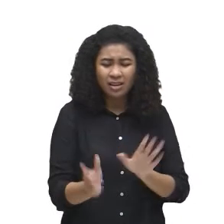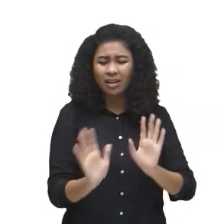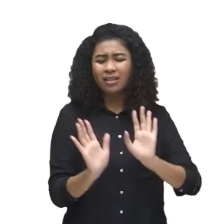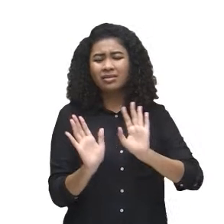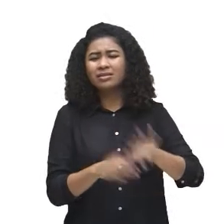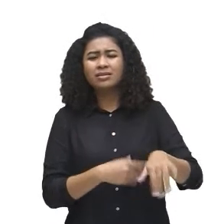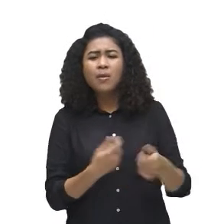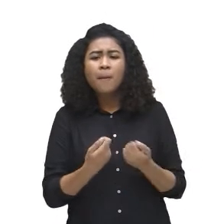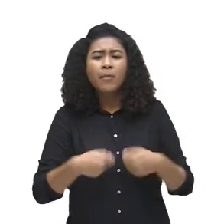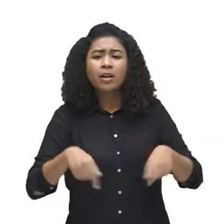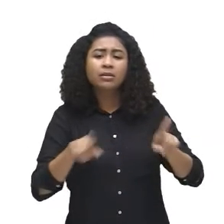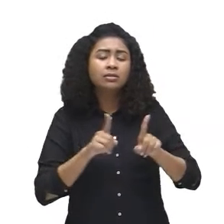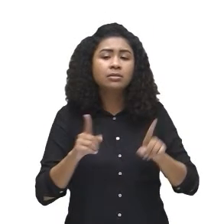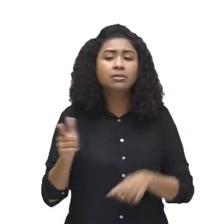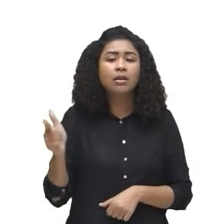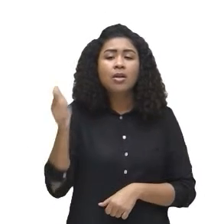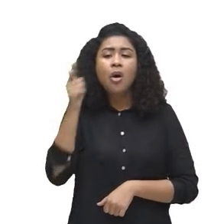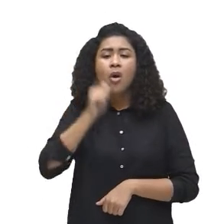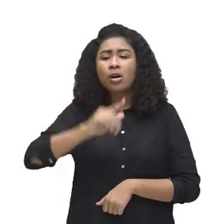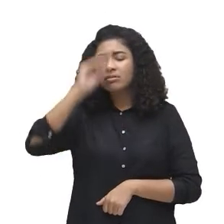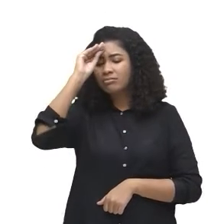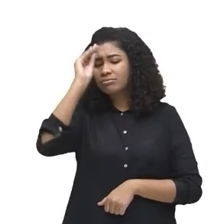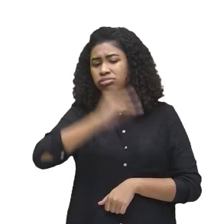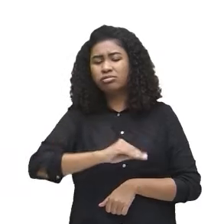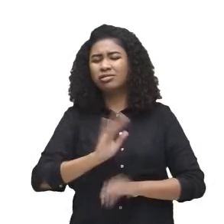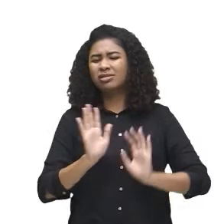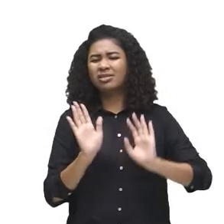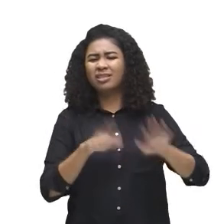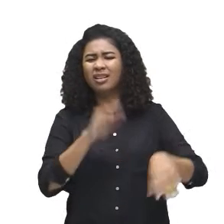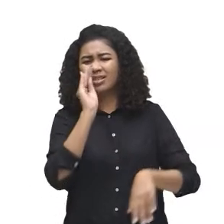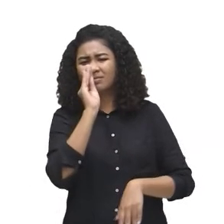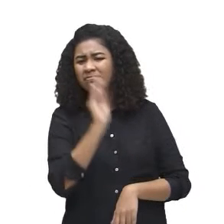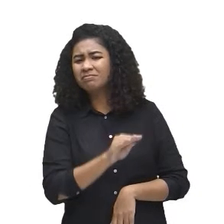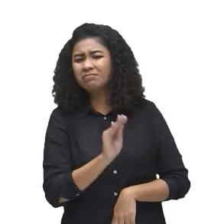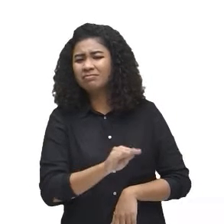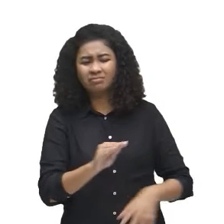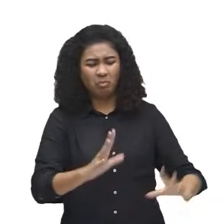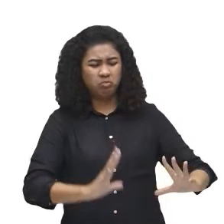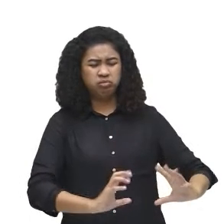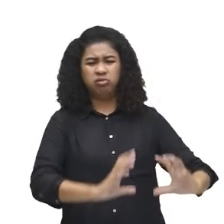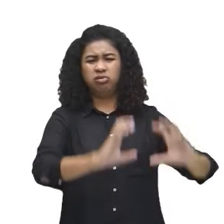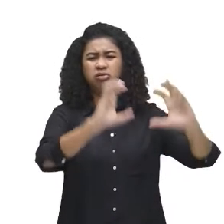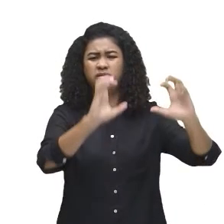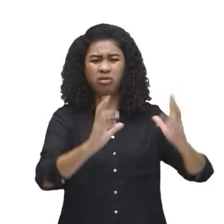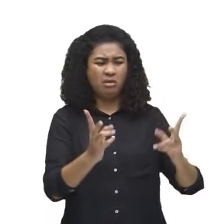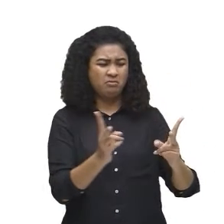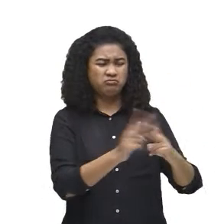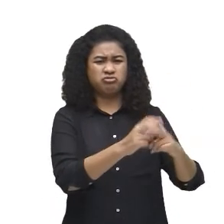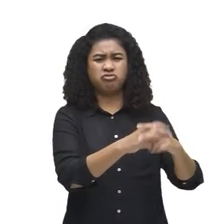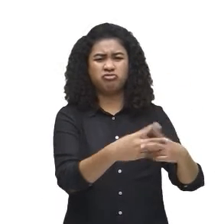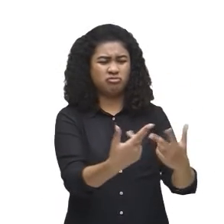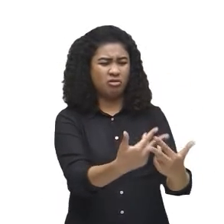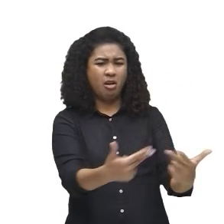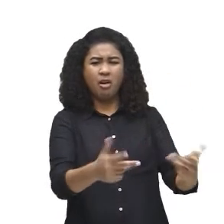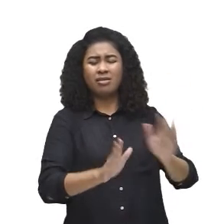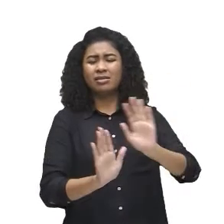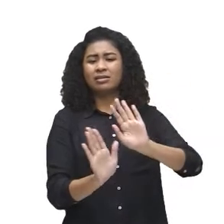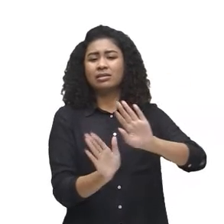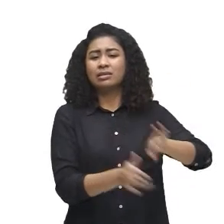mesmo resolve não dar corda para aquela confusão, aquela